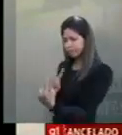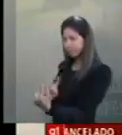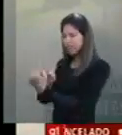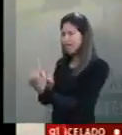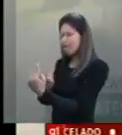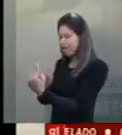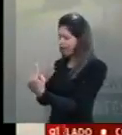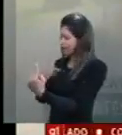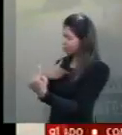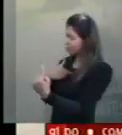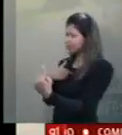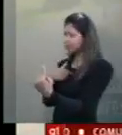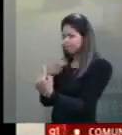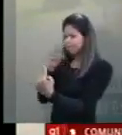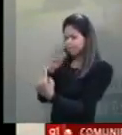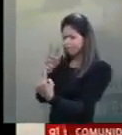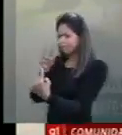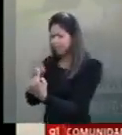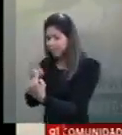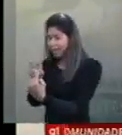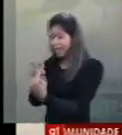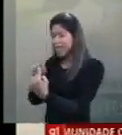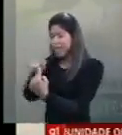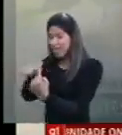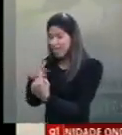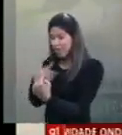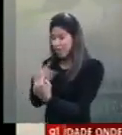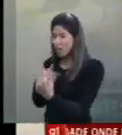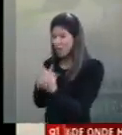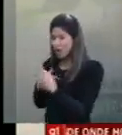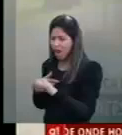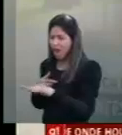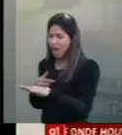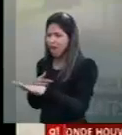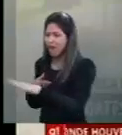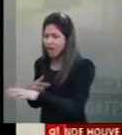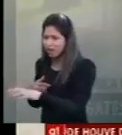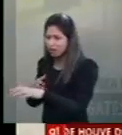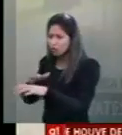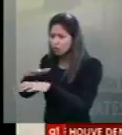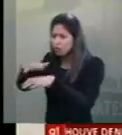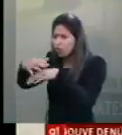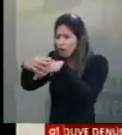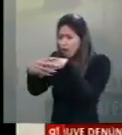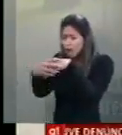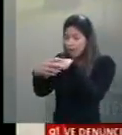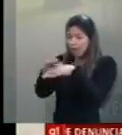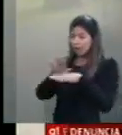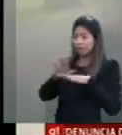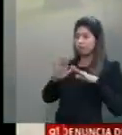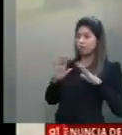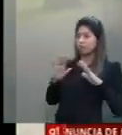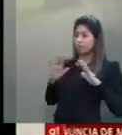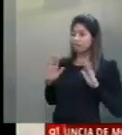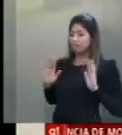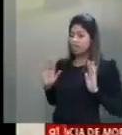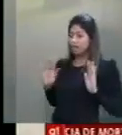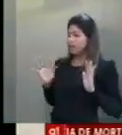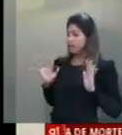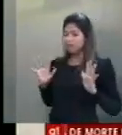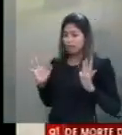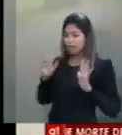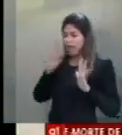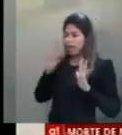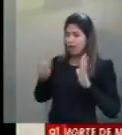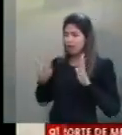assim, estendi a mão e pedi para tocar a mão dela. E ela recuou para trás e ficou com o